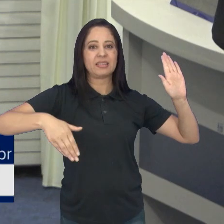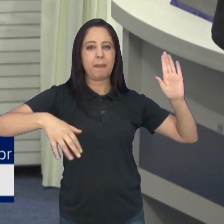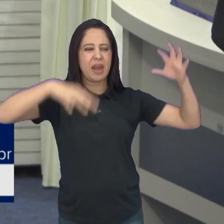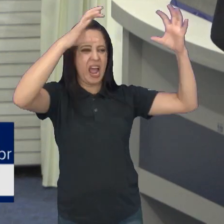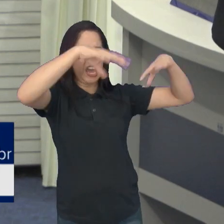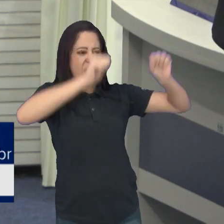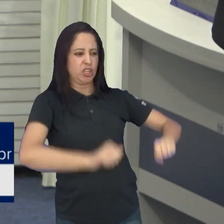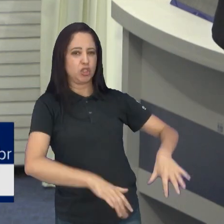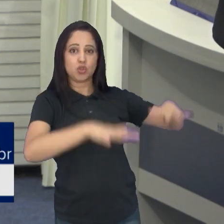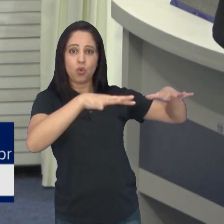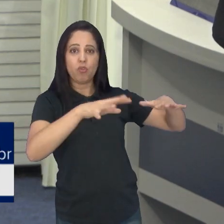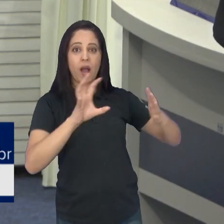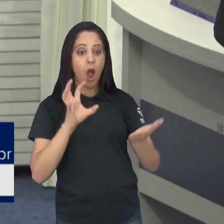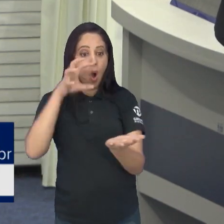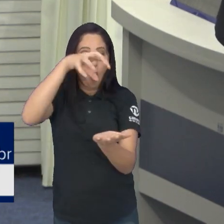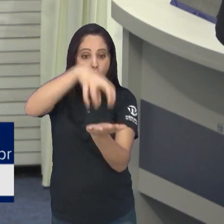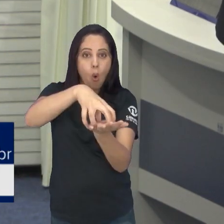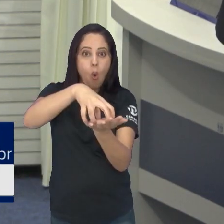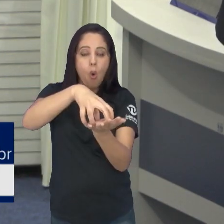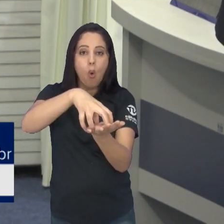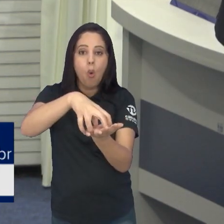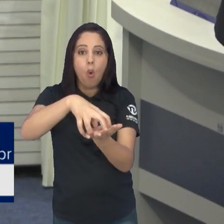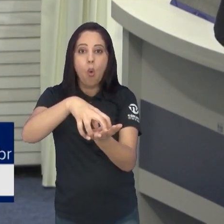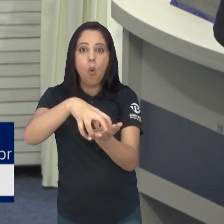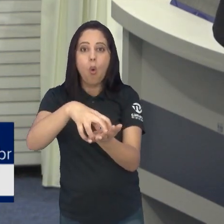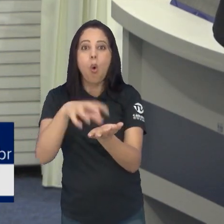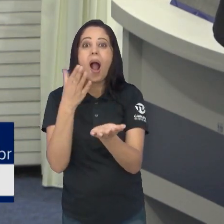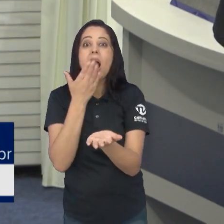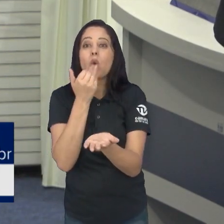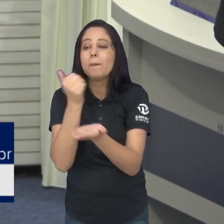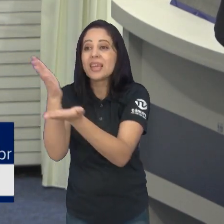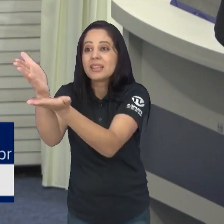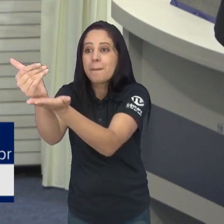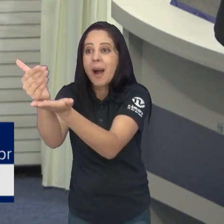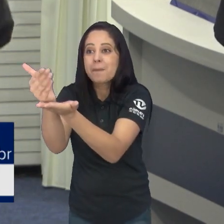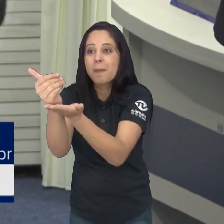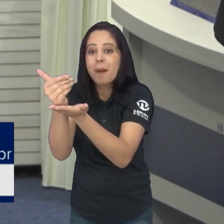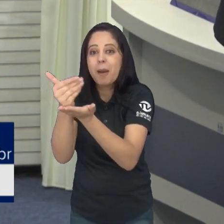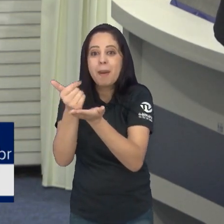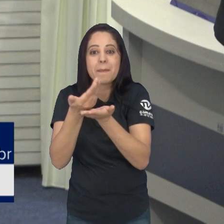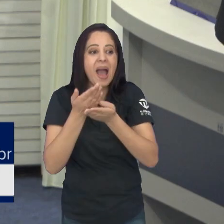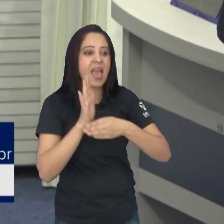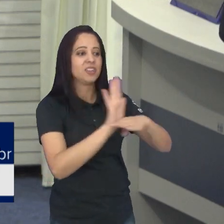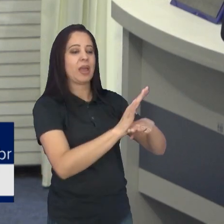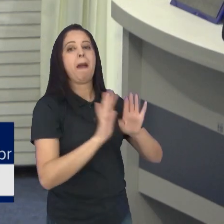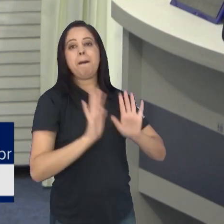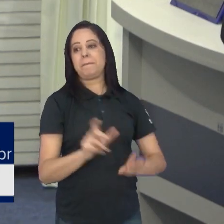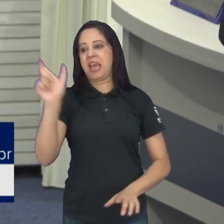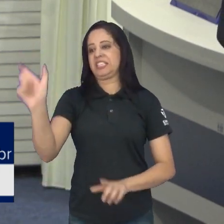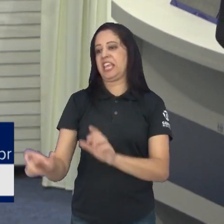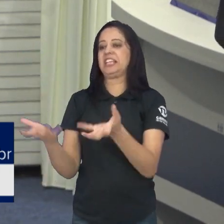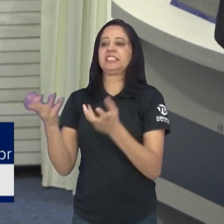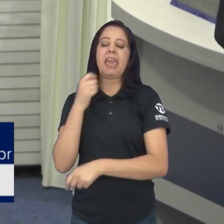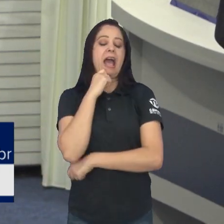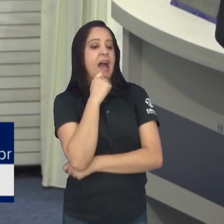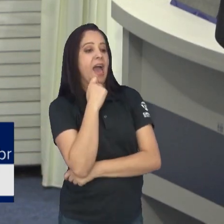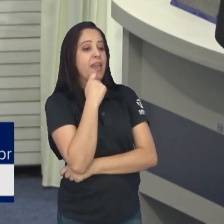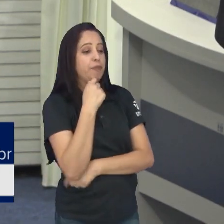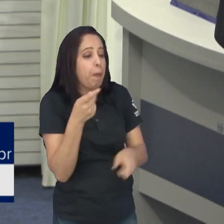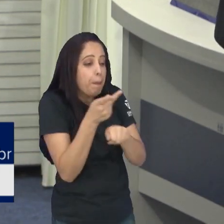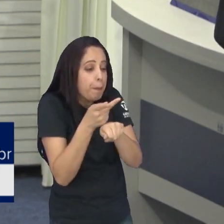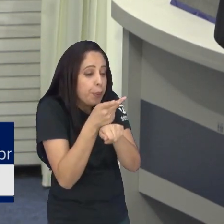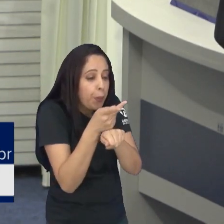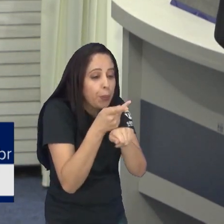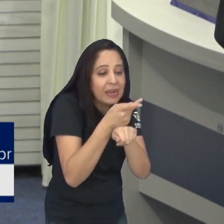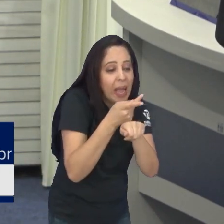o Fundo Social trabalhou, gente? Toneladas e toneladas de alimento. Ah, vamos lá procurar, ver se acha um pacotinho furado com uma goteirinha.